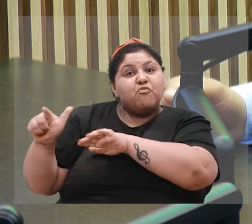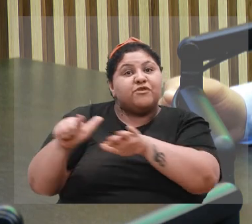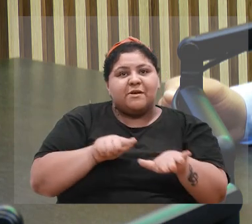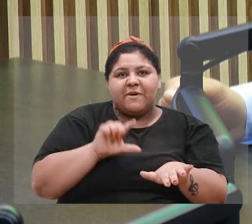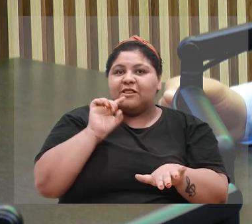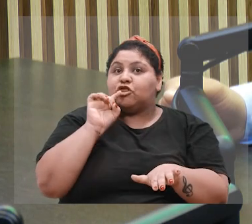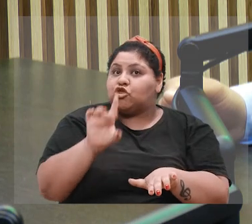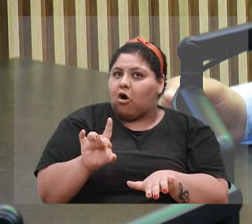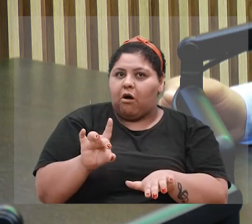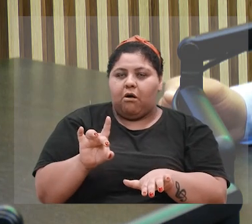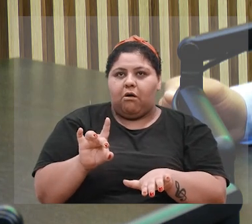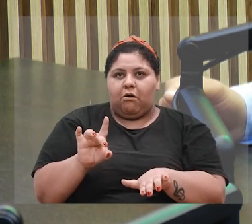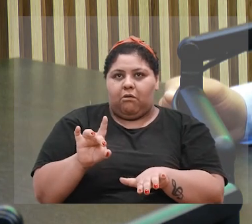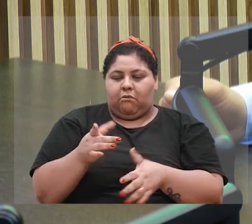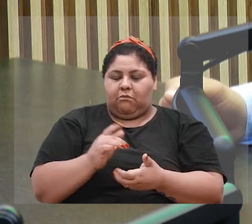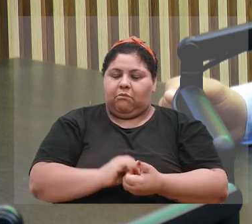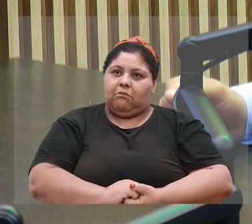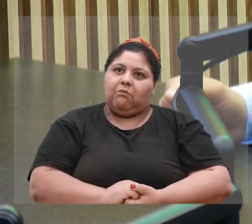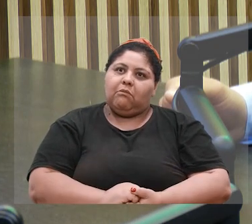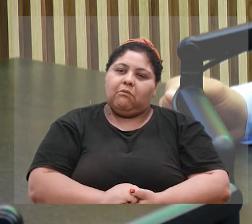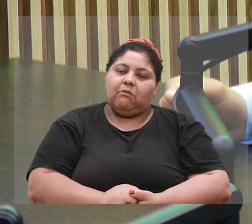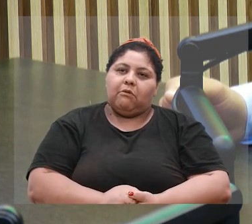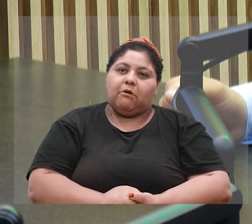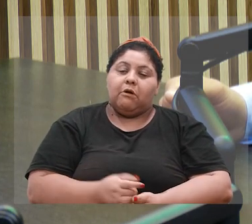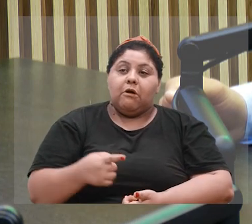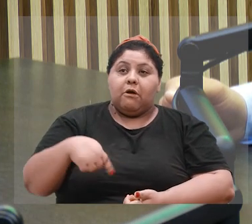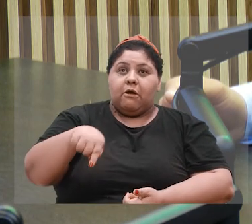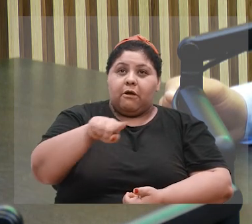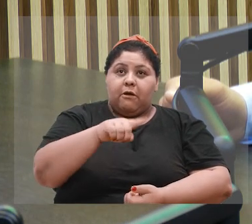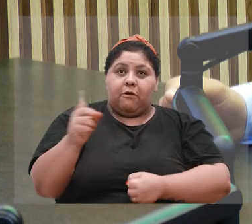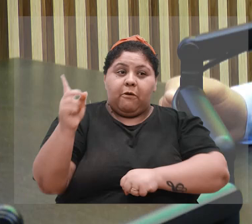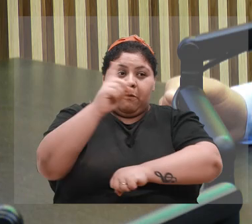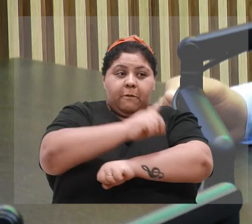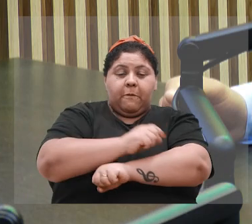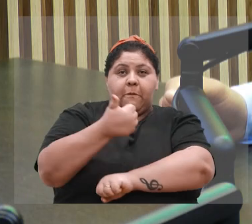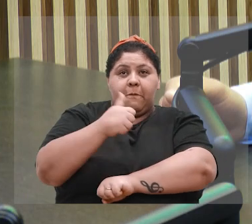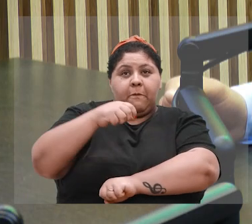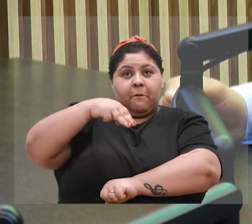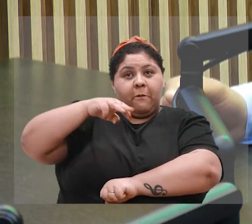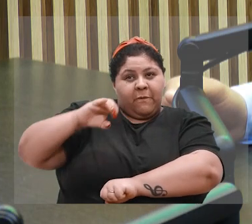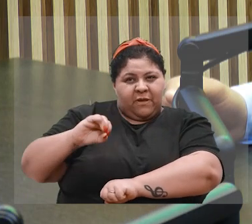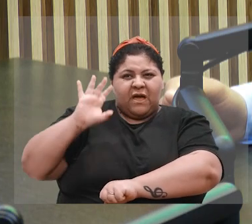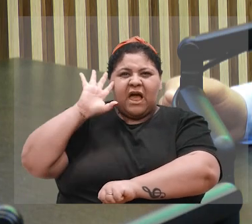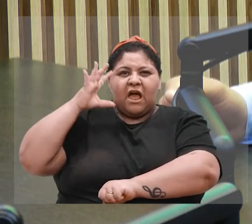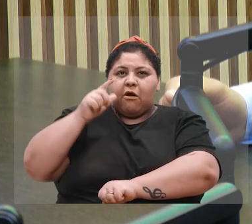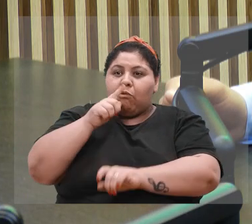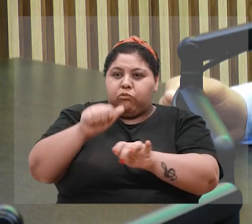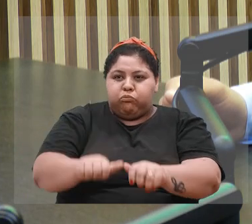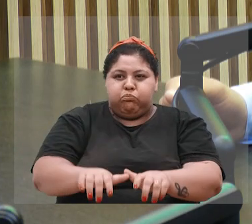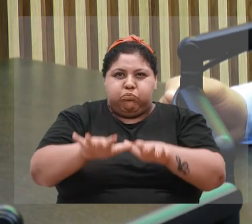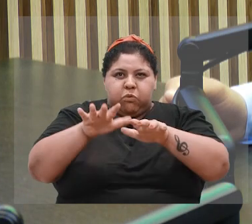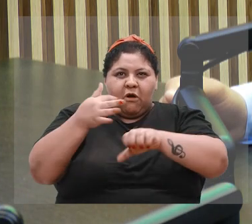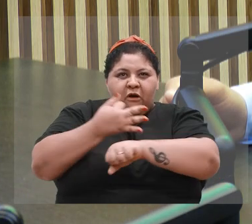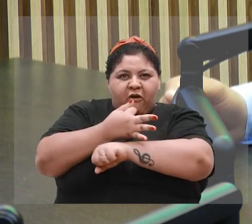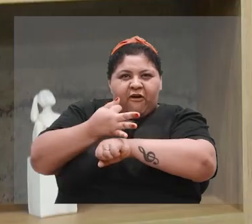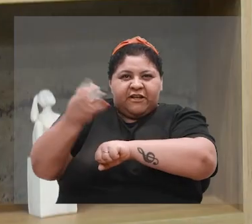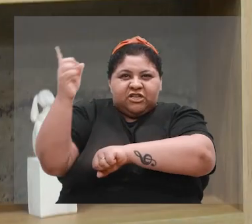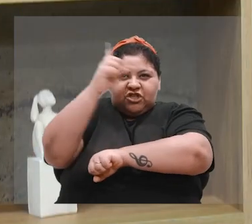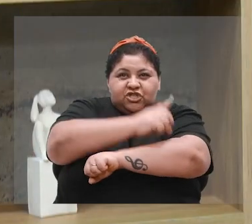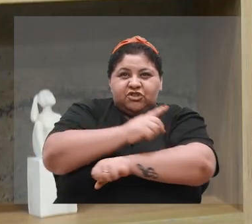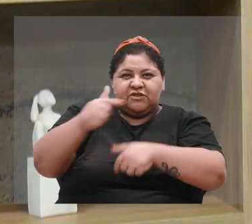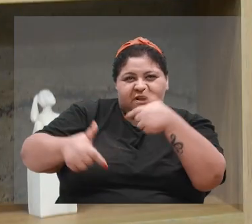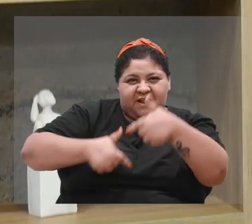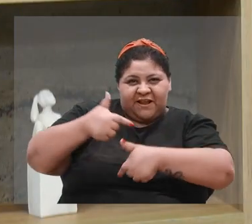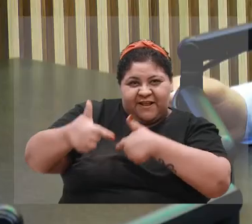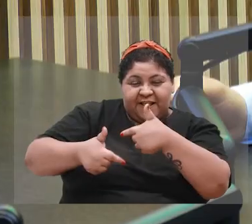loucura. Então, quando eu vi no dia 1º de maio que ocorreram as enchentes, era feriado, Dia do Trabalhador. Quando elas